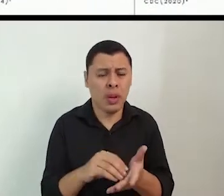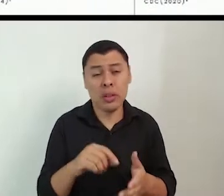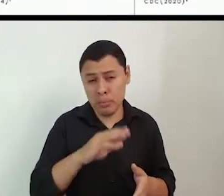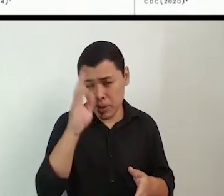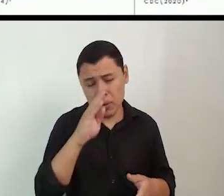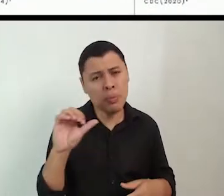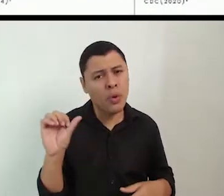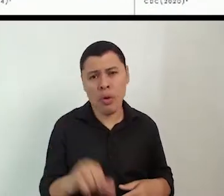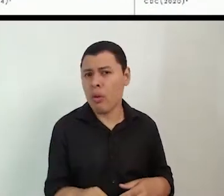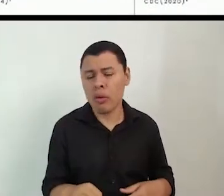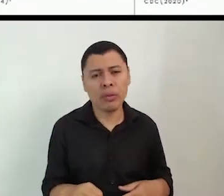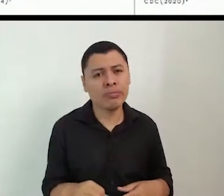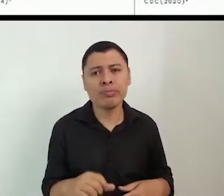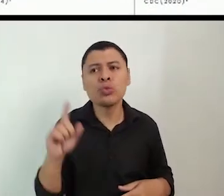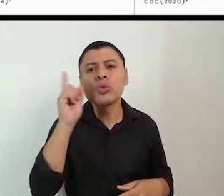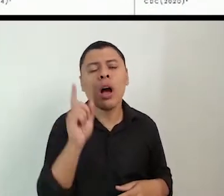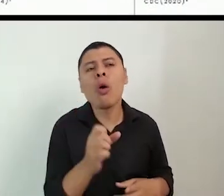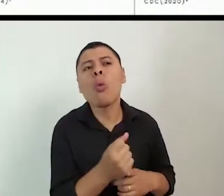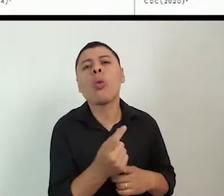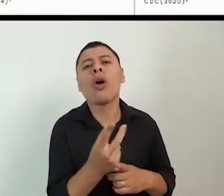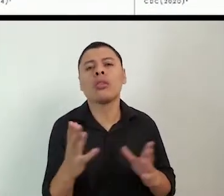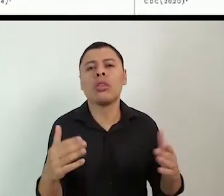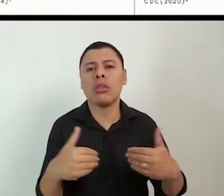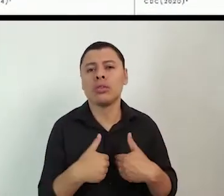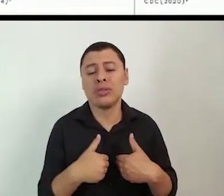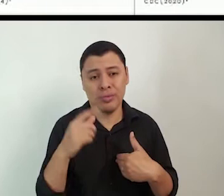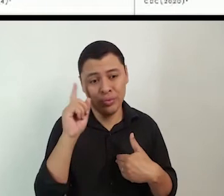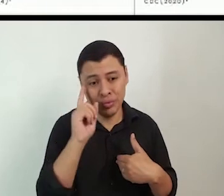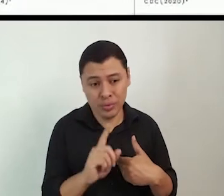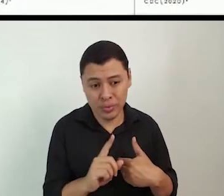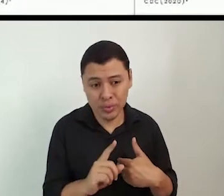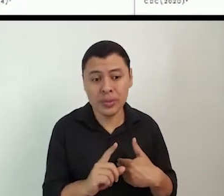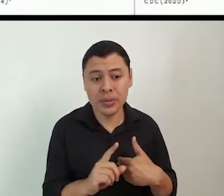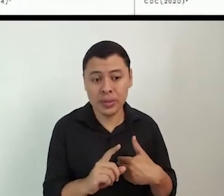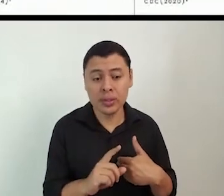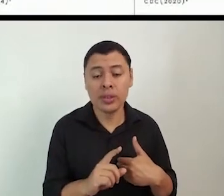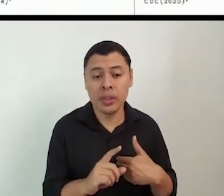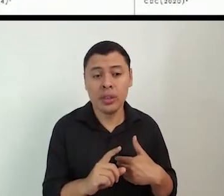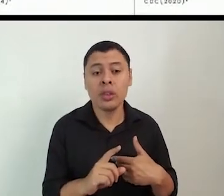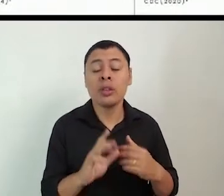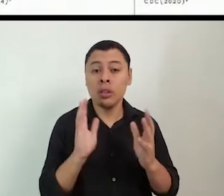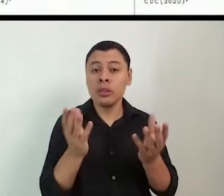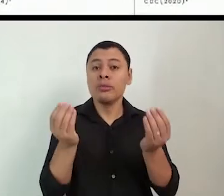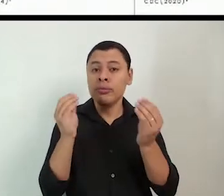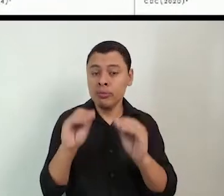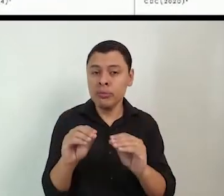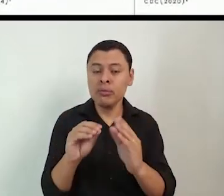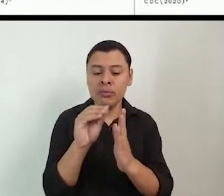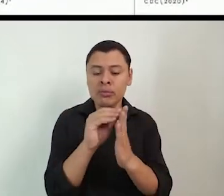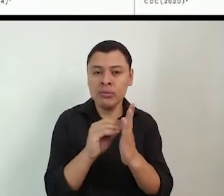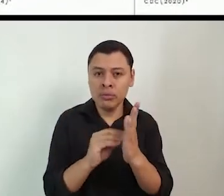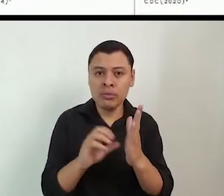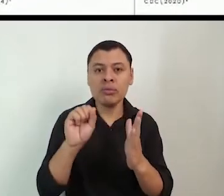tem dados nem da quantidade de autistas. Foi algo que foi incluído no censo, só que aí